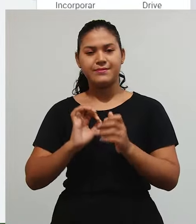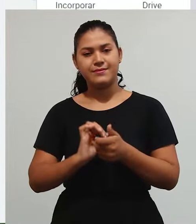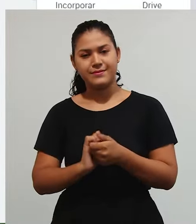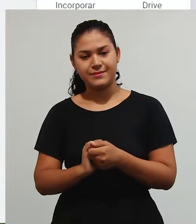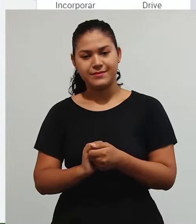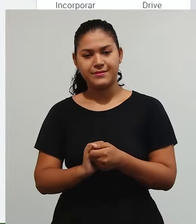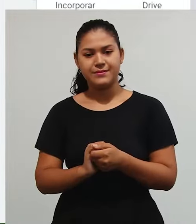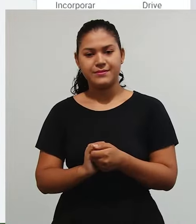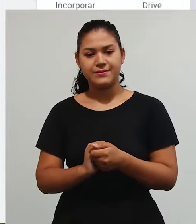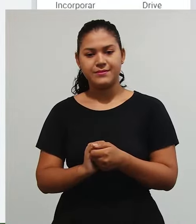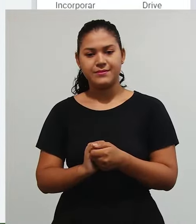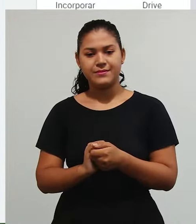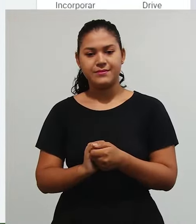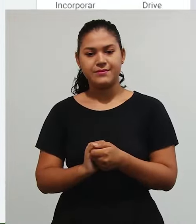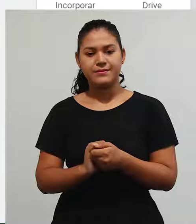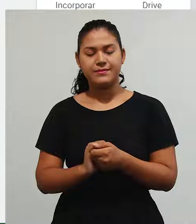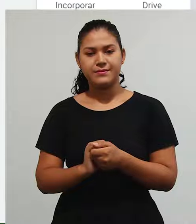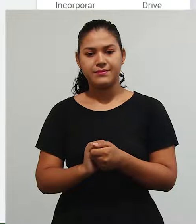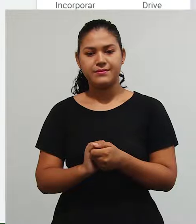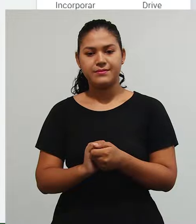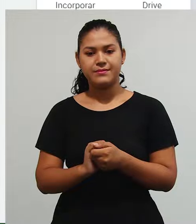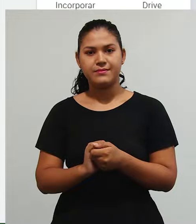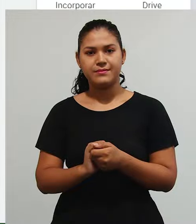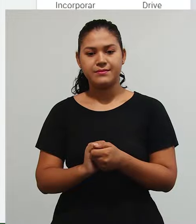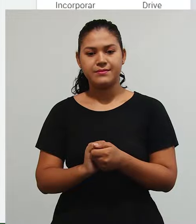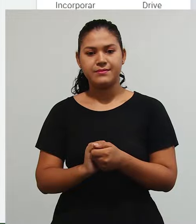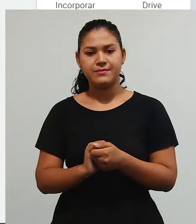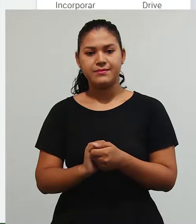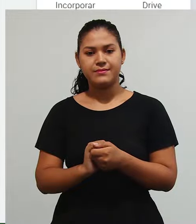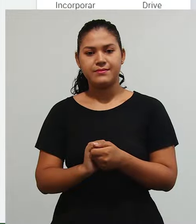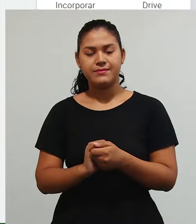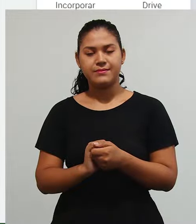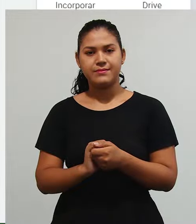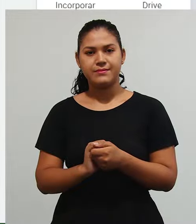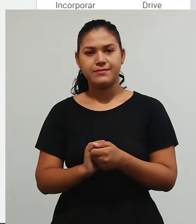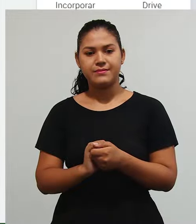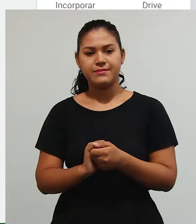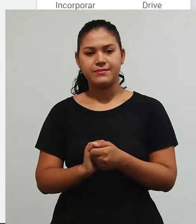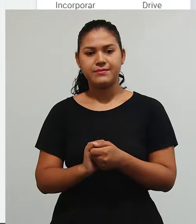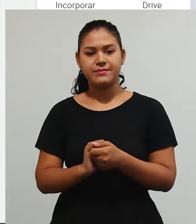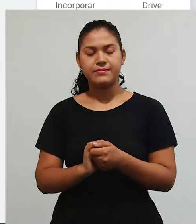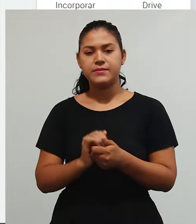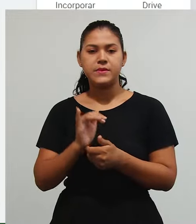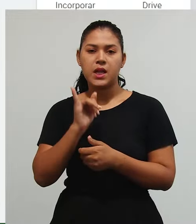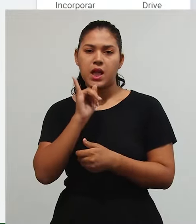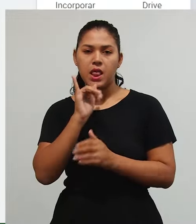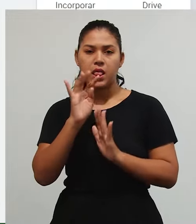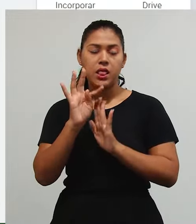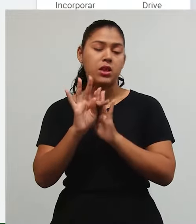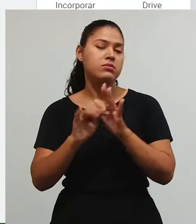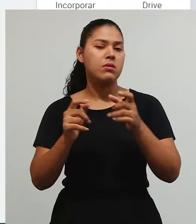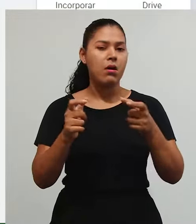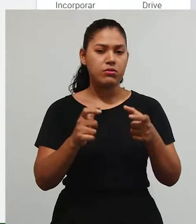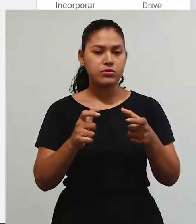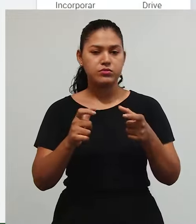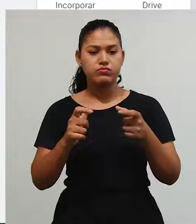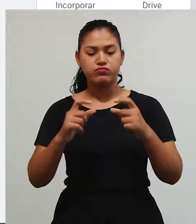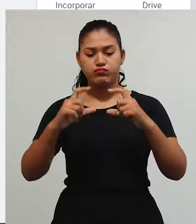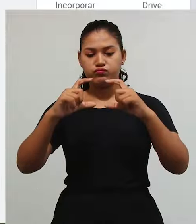Nossa, esse mouse tá uma coisa de louco. Mas vamos lá, o texto tem que ficar, né, bem aqui em cima.